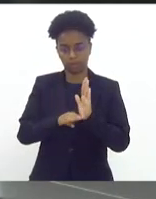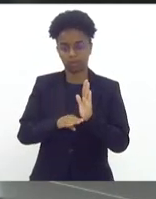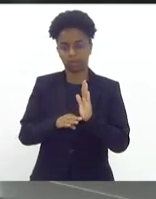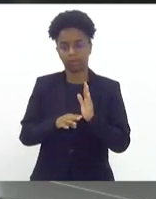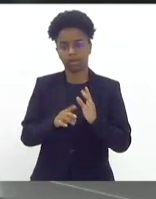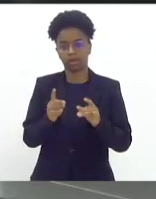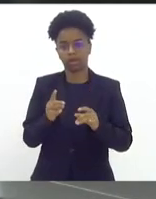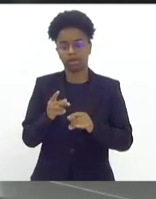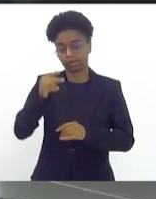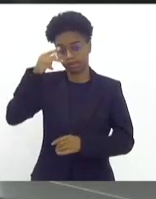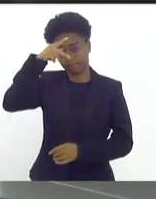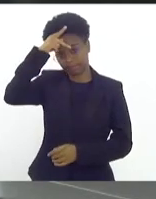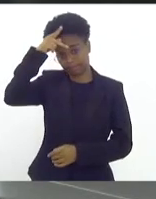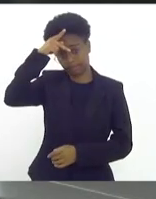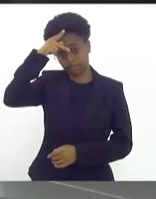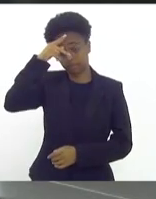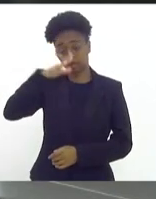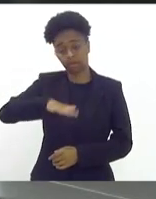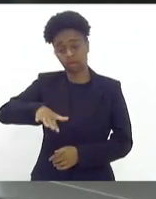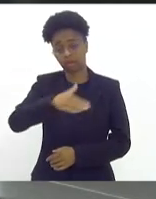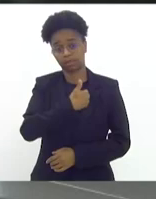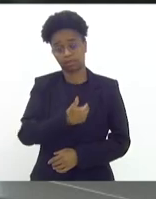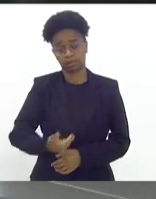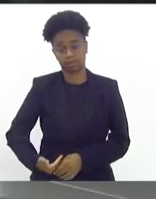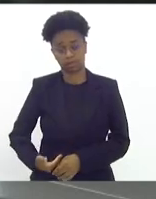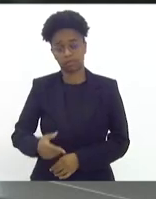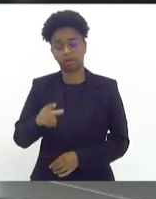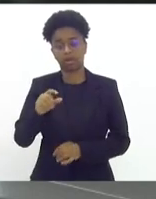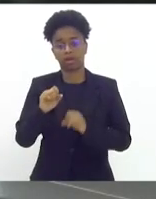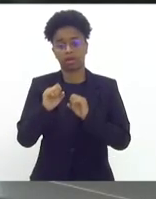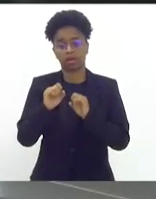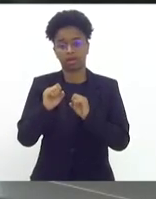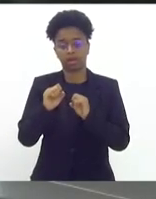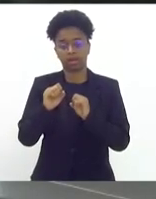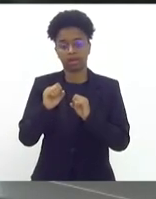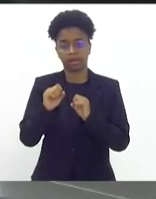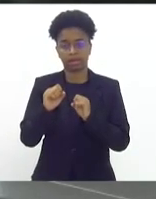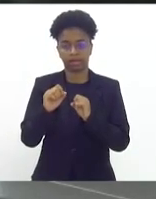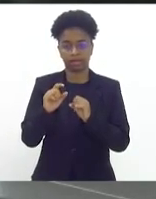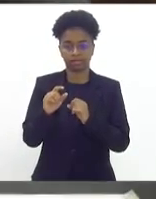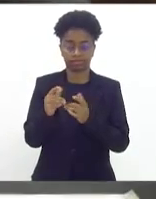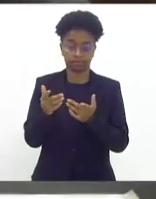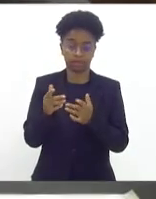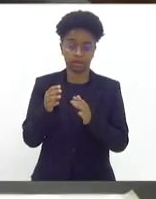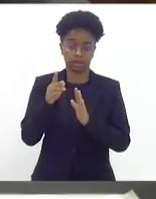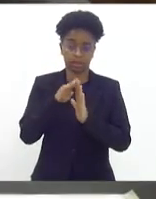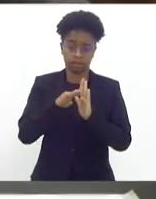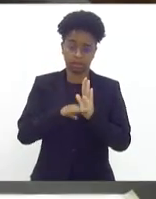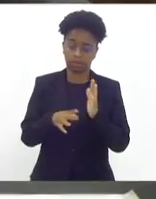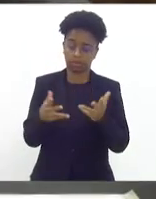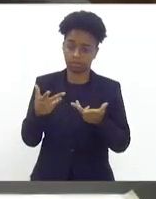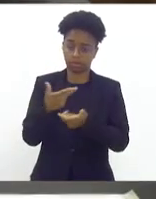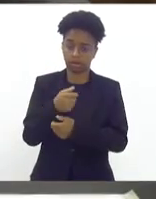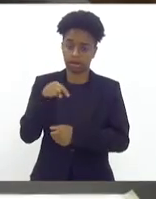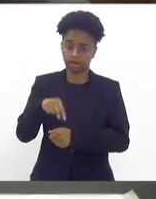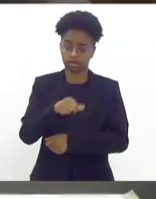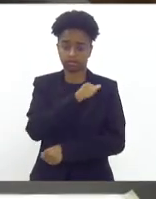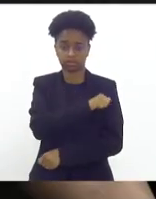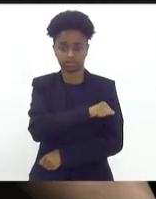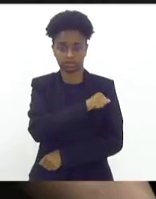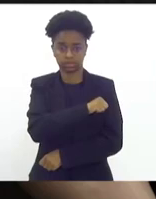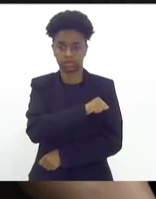deputado Filipinho Raves é pela constitucionalidade. Em discussão. Programa ótimo, na Excelente. Cidade do Rio de Janeiro,